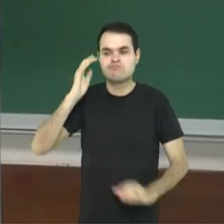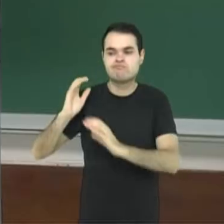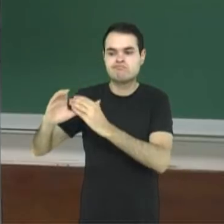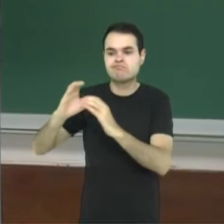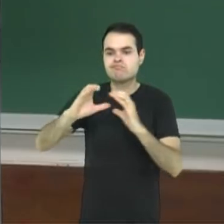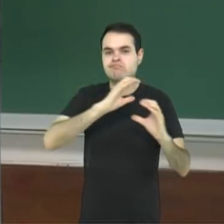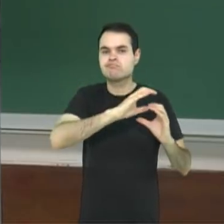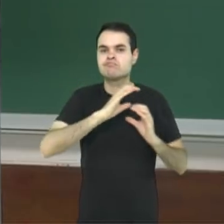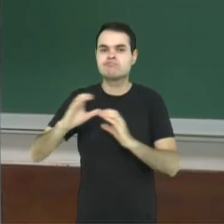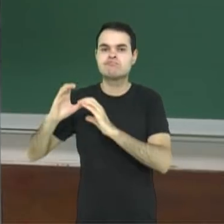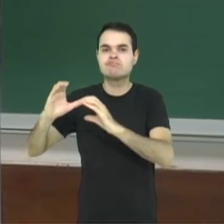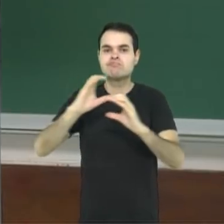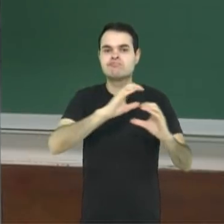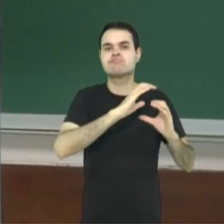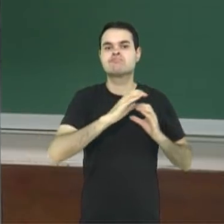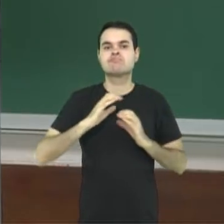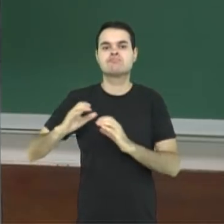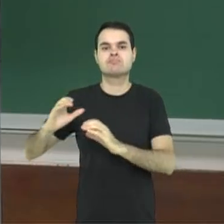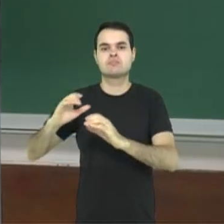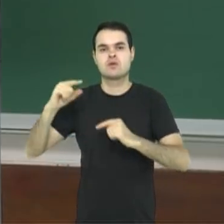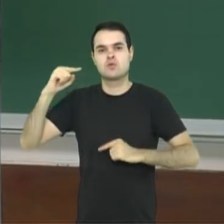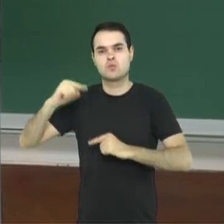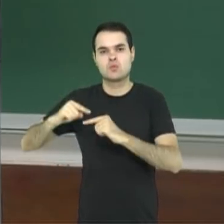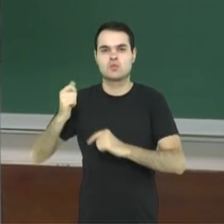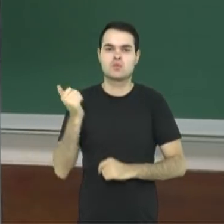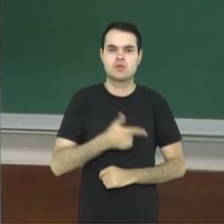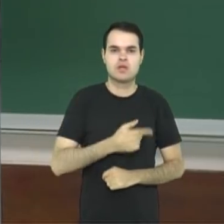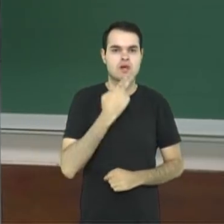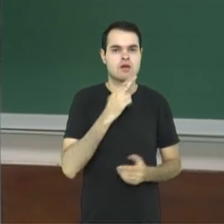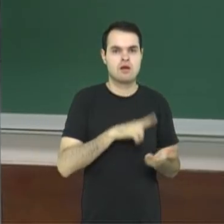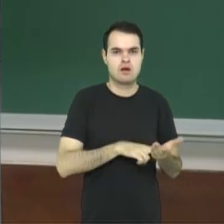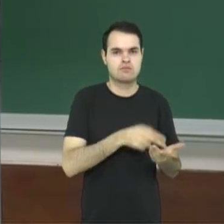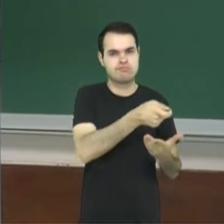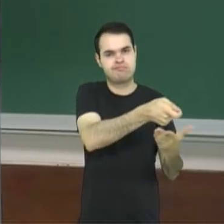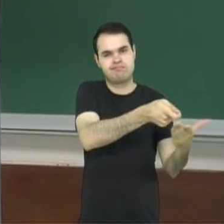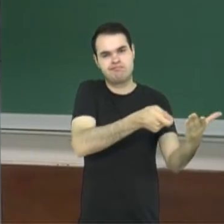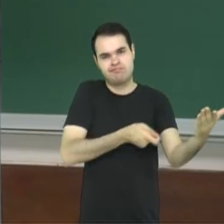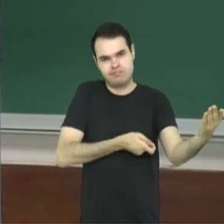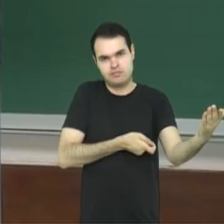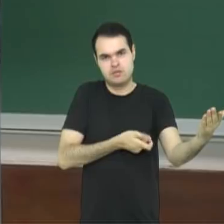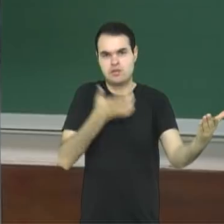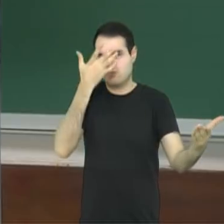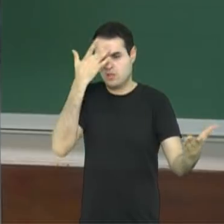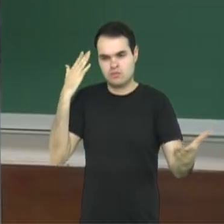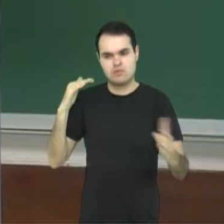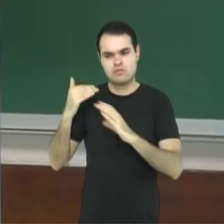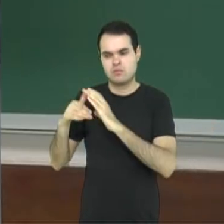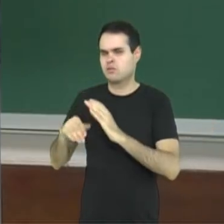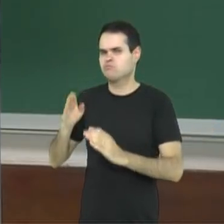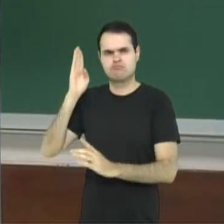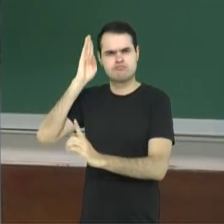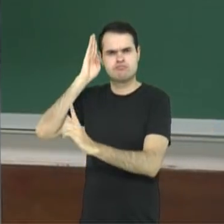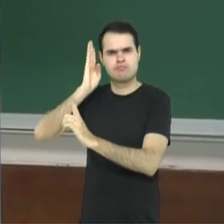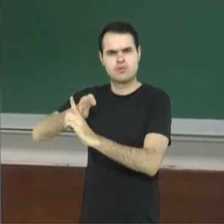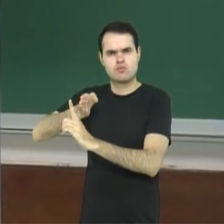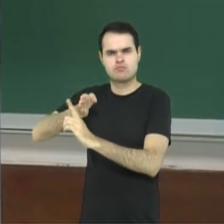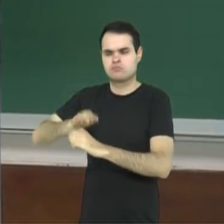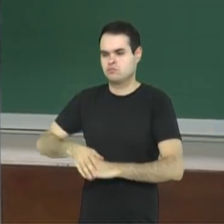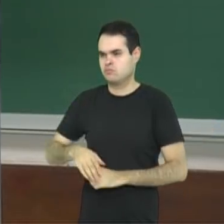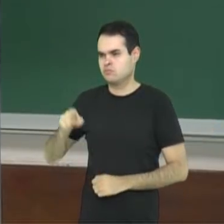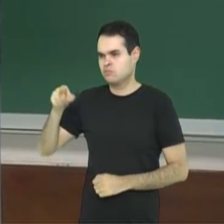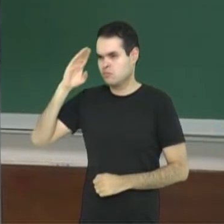Né? É uma forma bem mais curta do que a carta. Né? A pessoa vai direto ao ponto, vê qual que é a